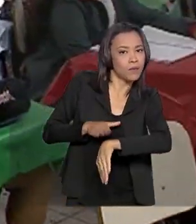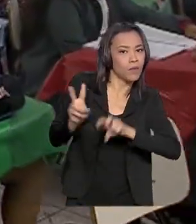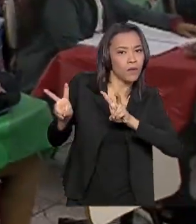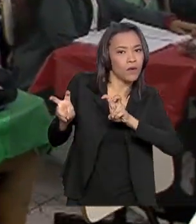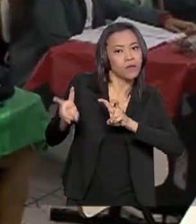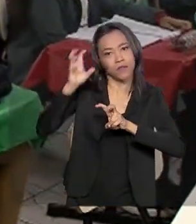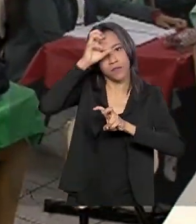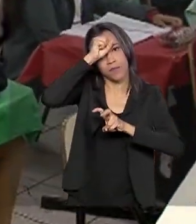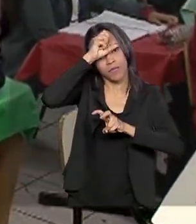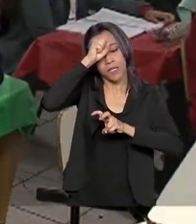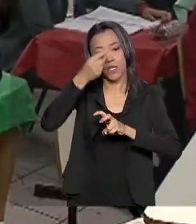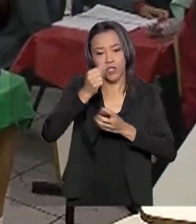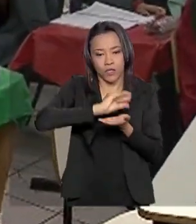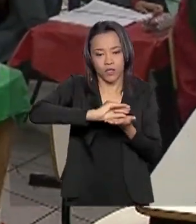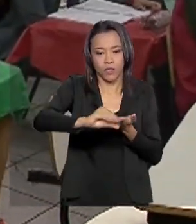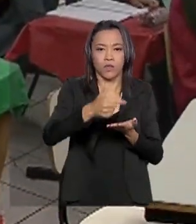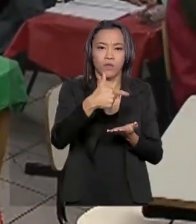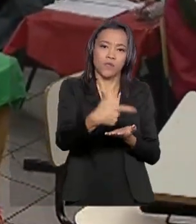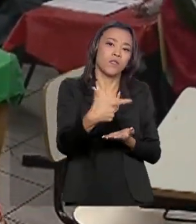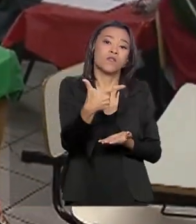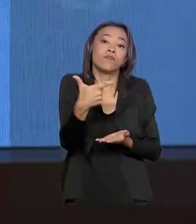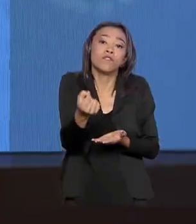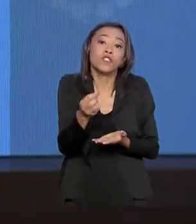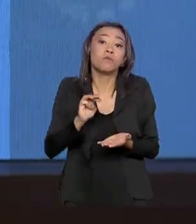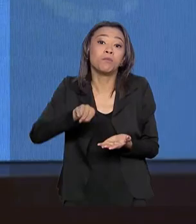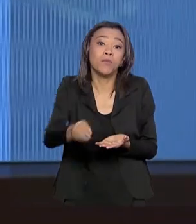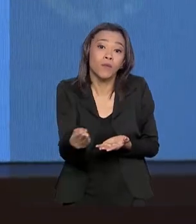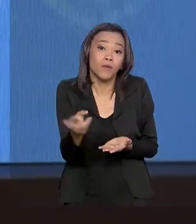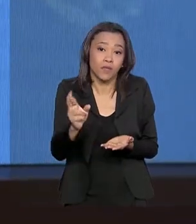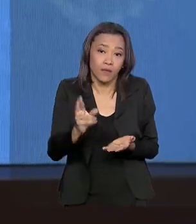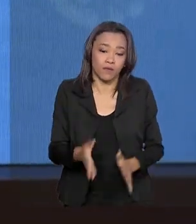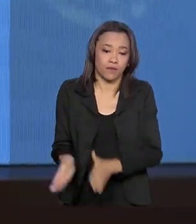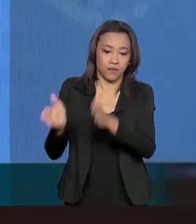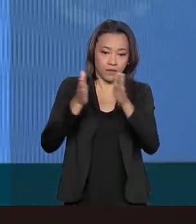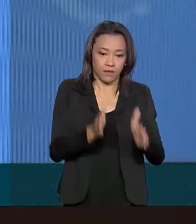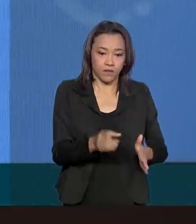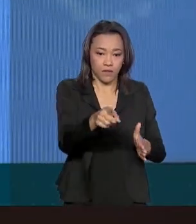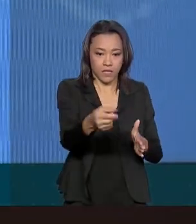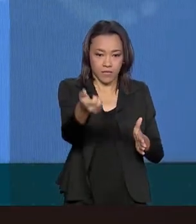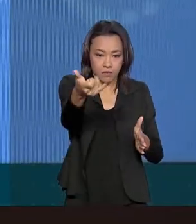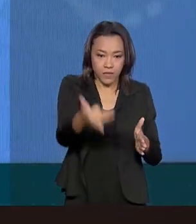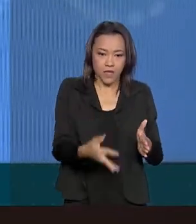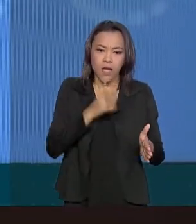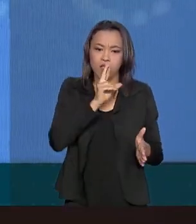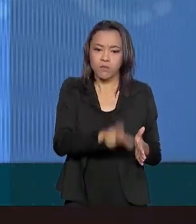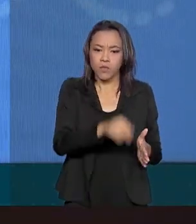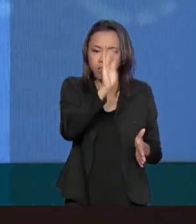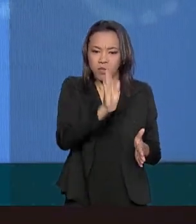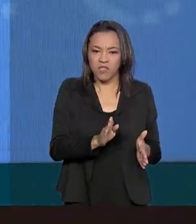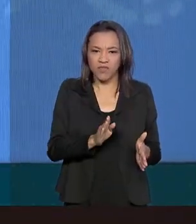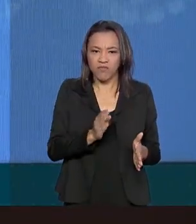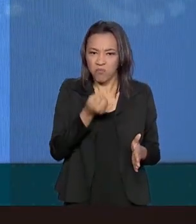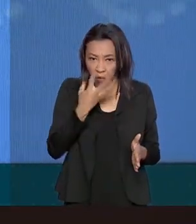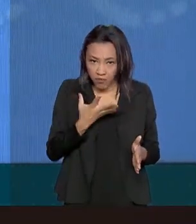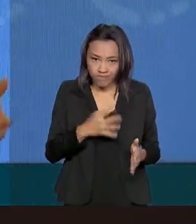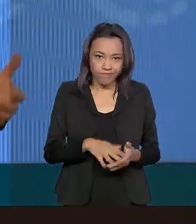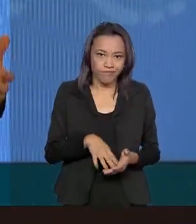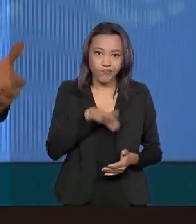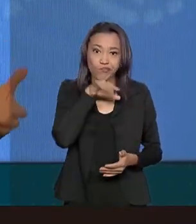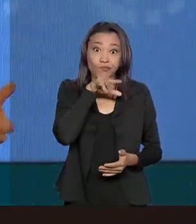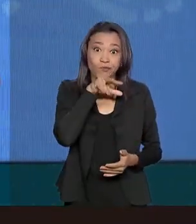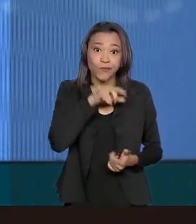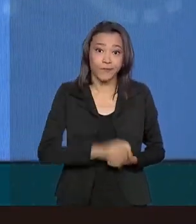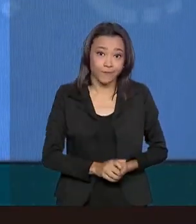investimento de 220 milhões de reais. Os resultados no Brasil não são bons, são muito ruins. Estamos